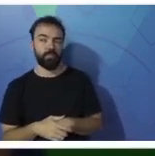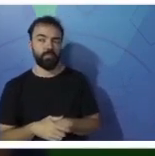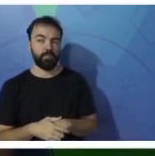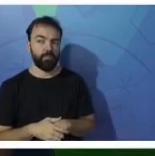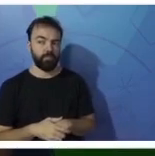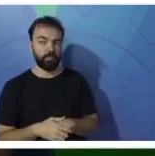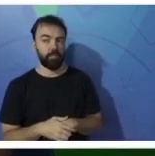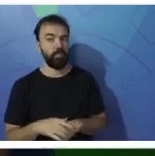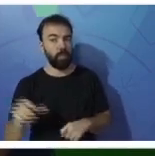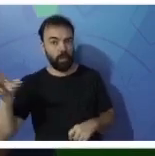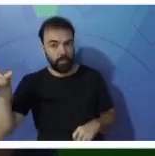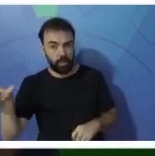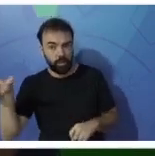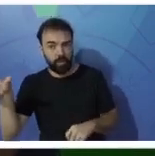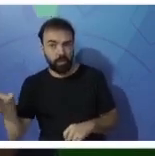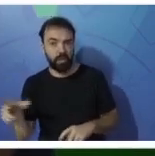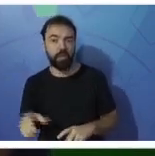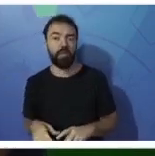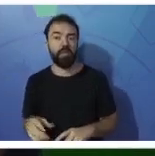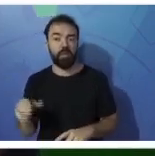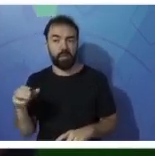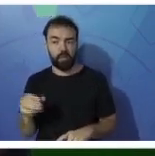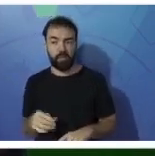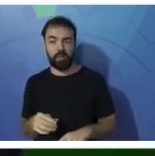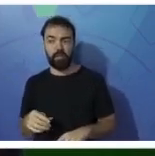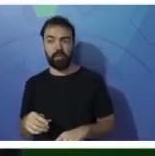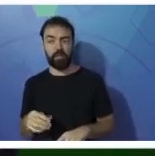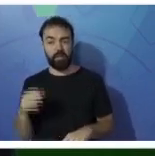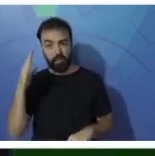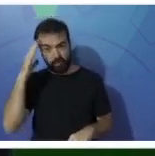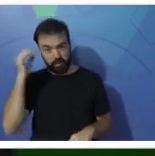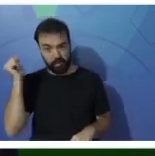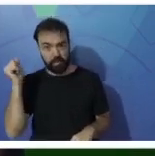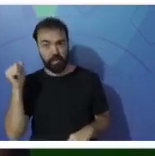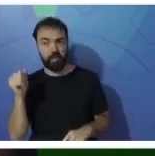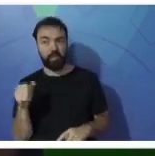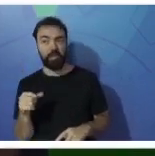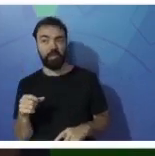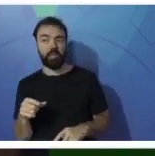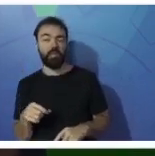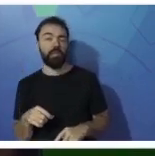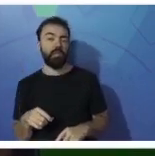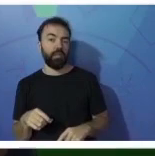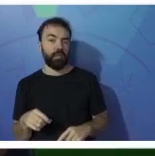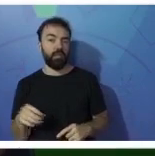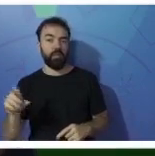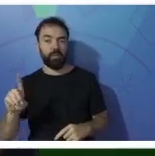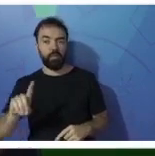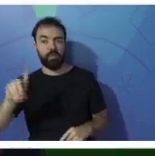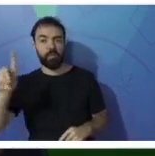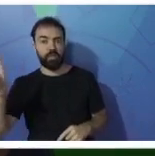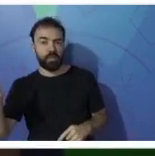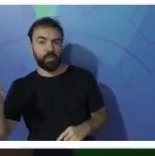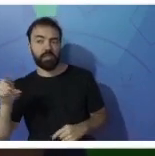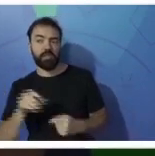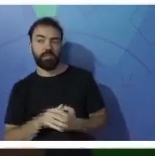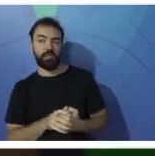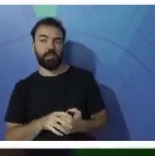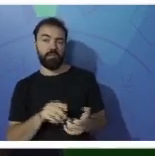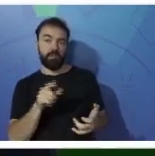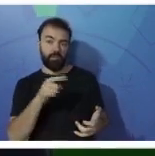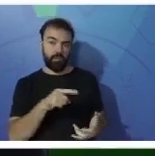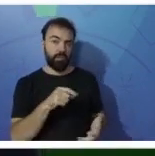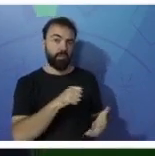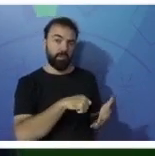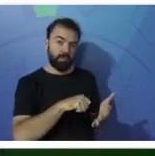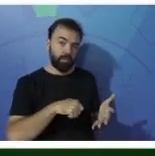pessoa que for receber, saber se essa carta está atualizada, se ela chegou mesmo na data correta, né? Quando que